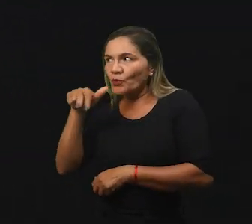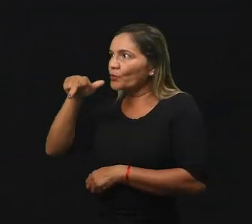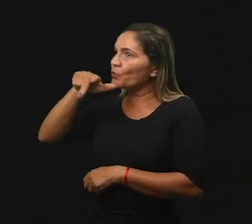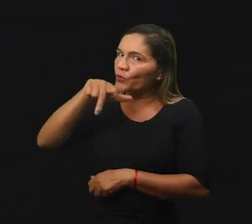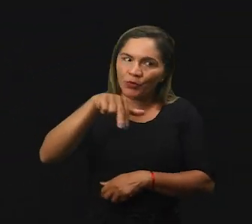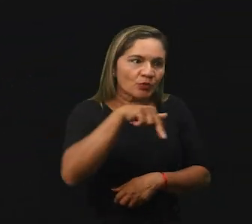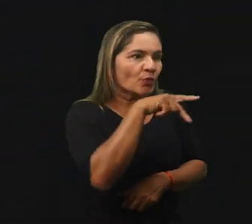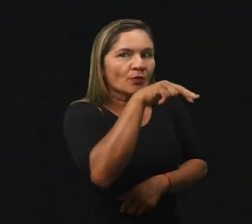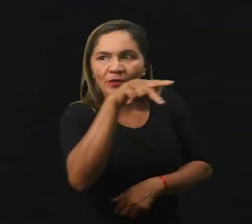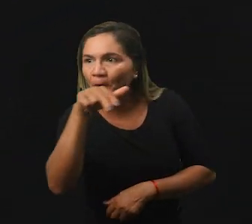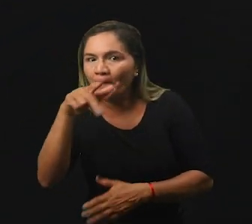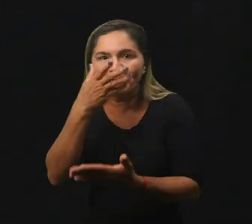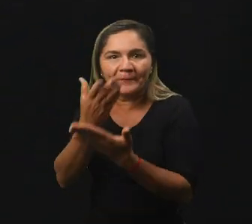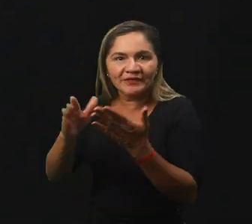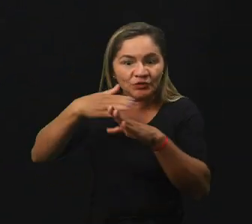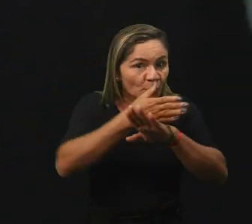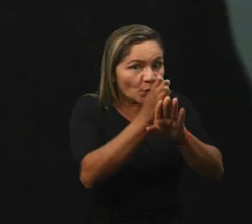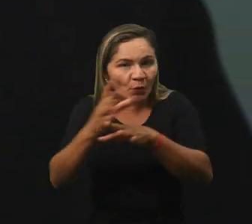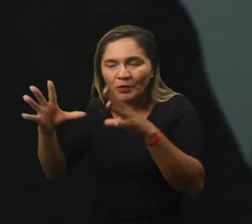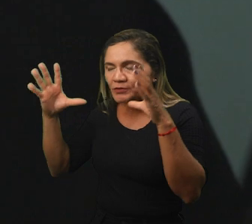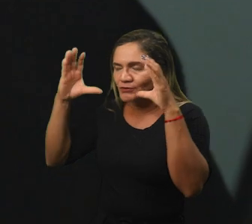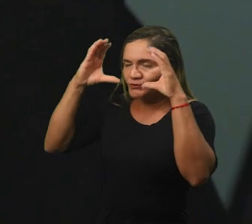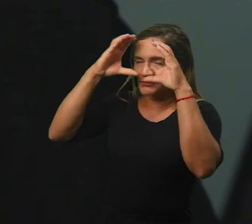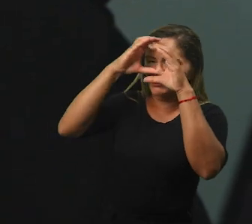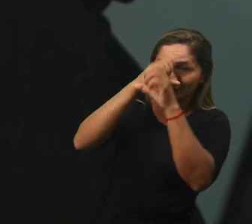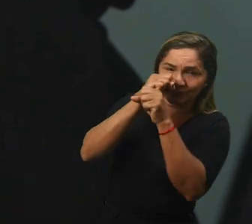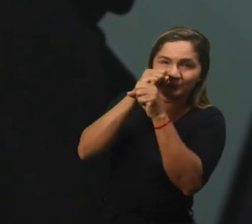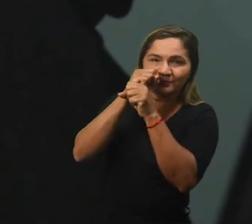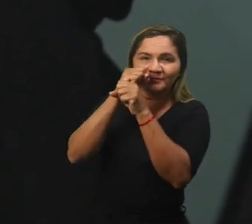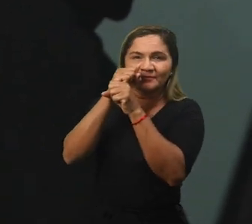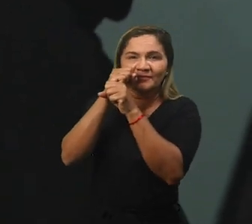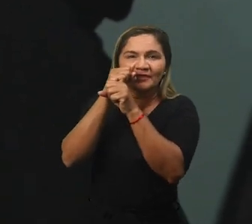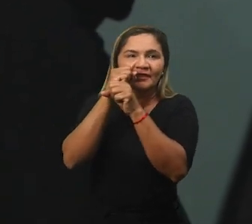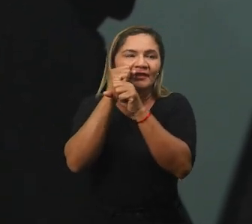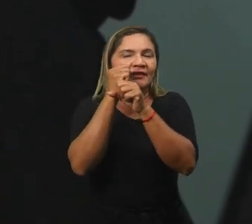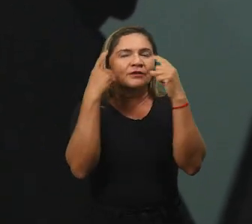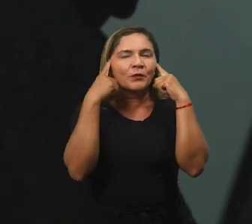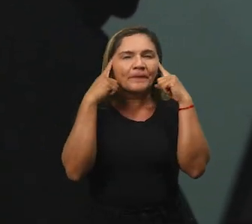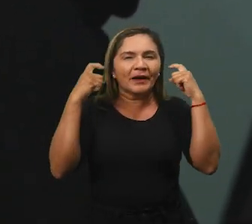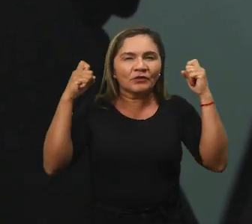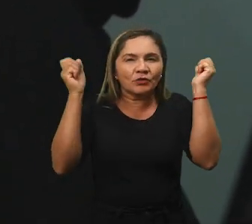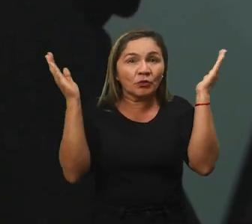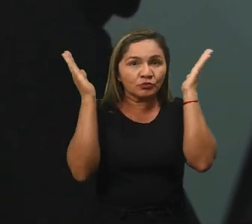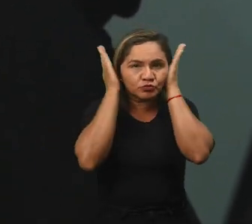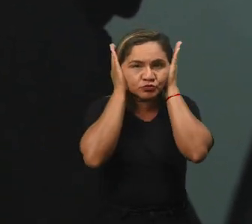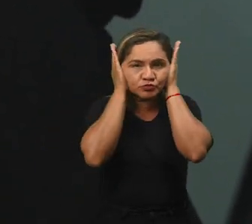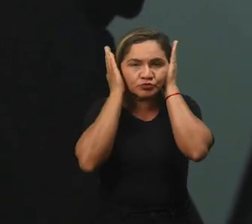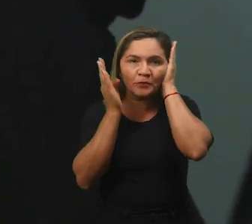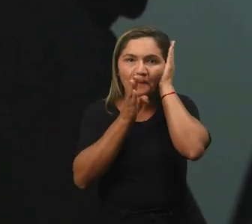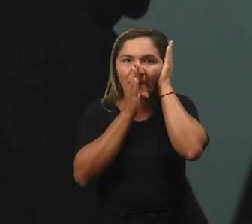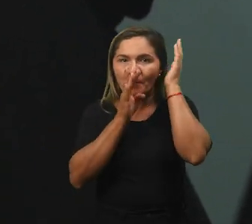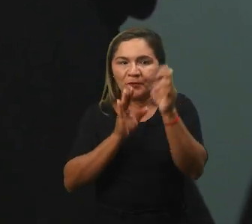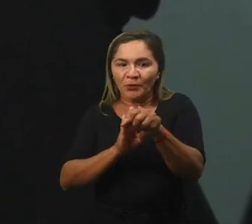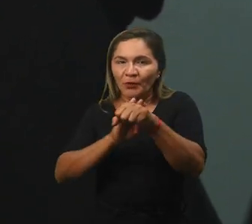por locais afastados e desertos, onde a escuridão era intensa e os sons da civilização eram abafados pelo silêncio